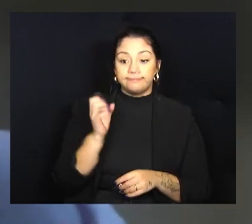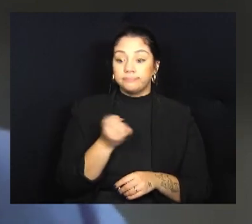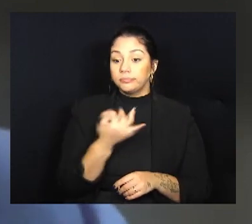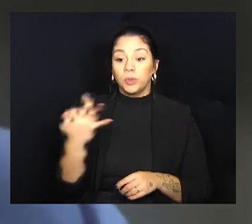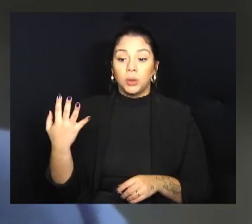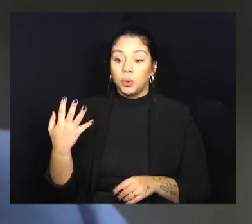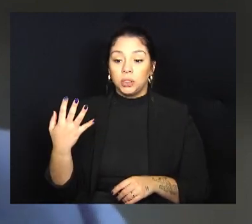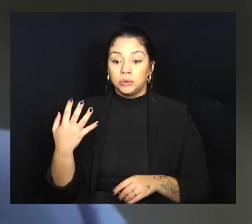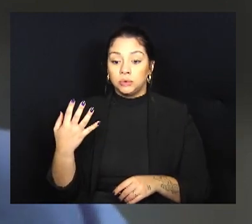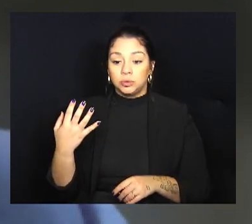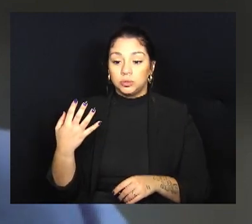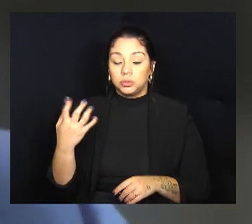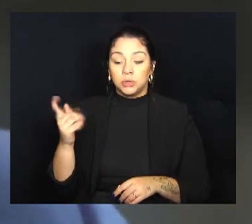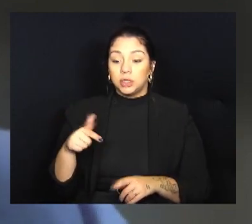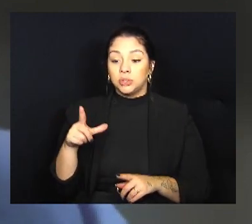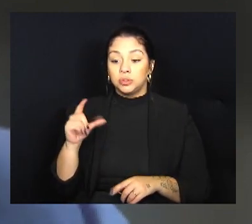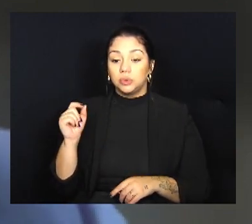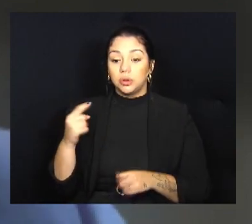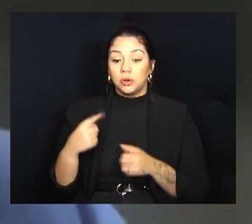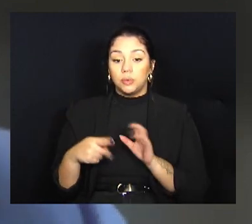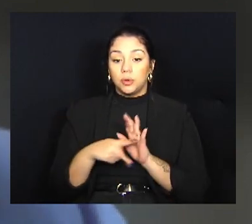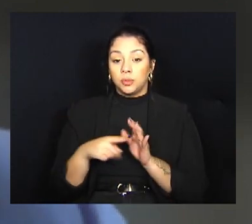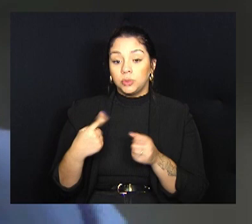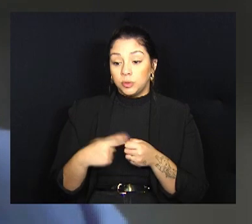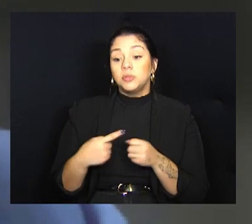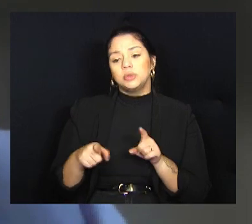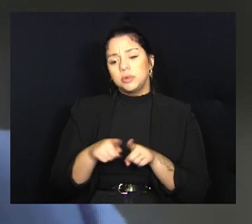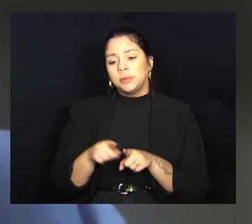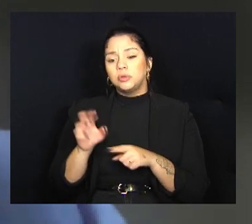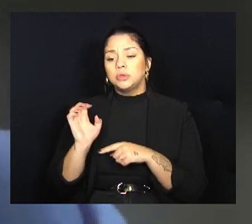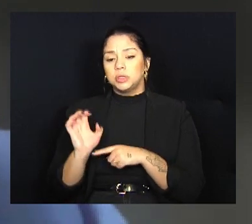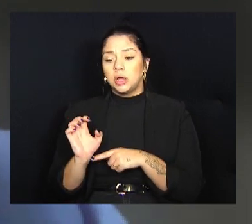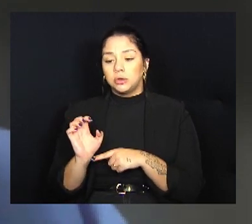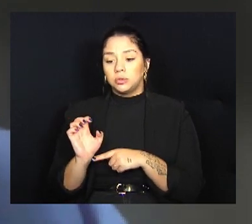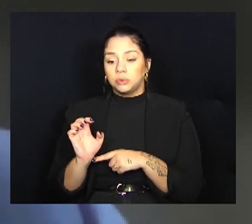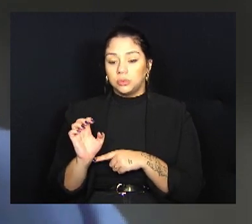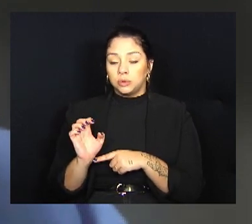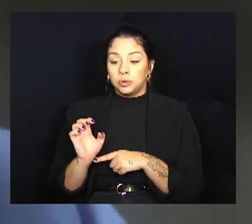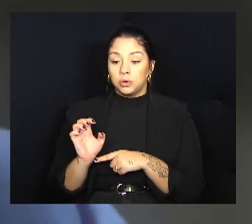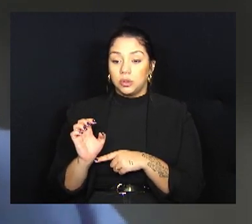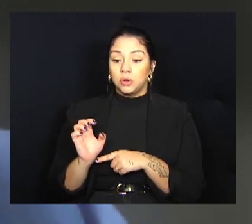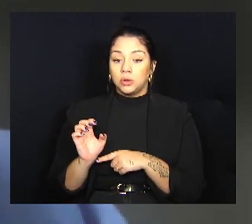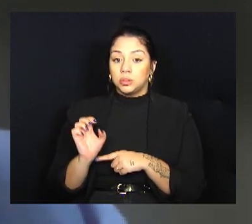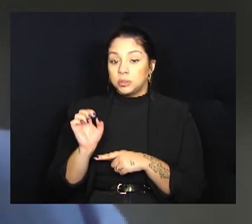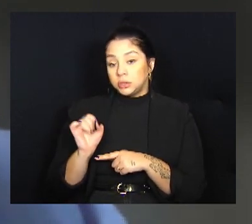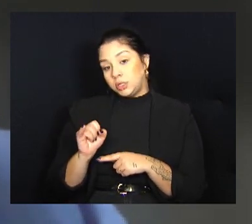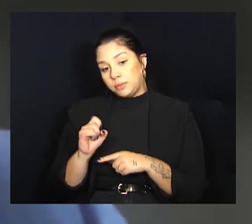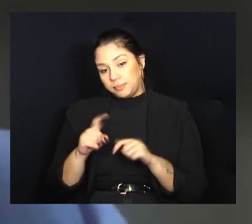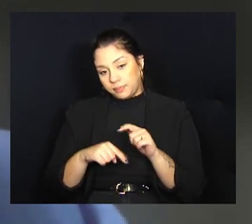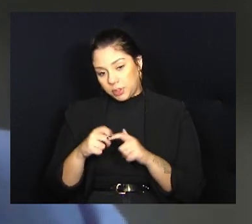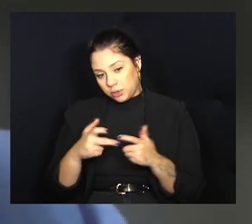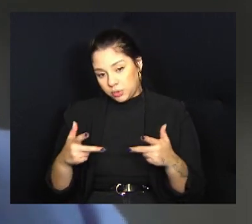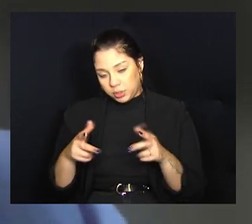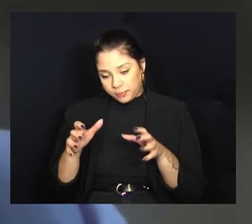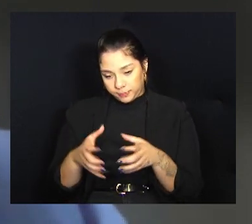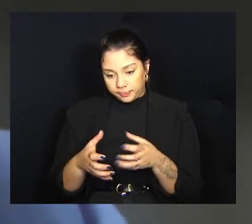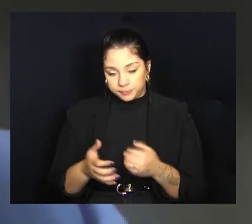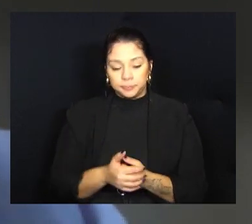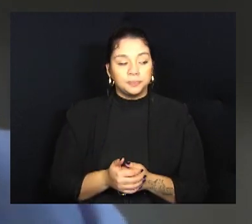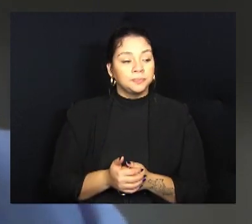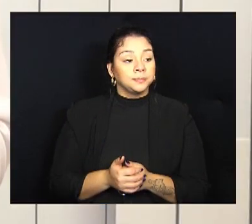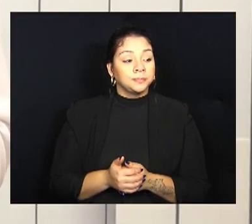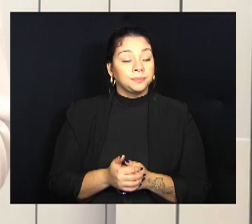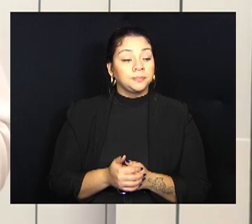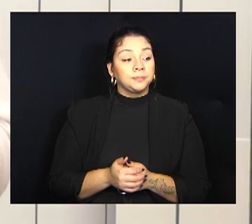de escolha do município ainda. E dos estados também, pro caso das mercadorias. Ô Vinícius, quando você